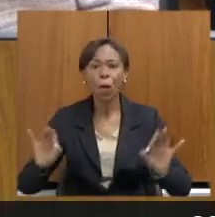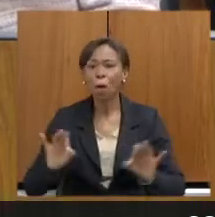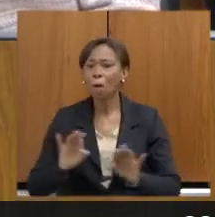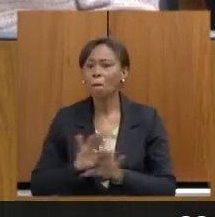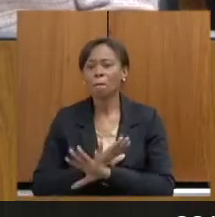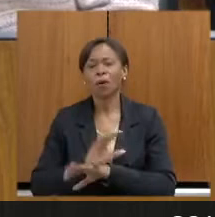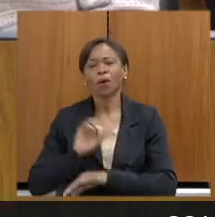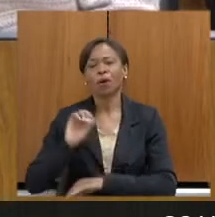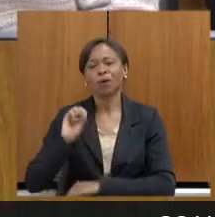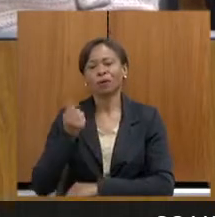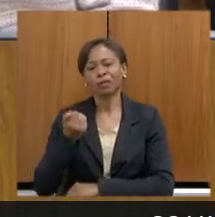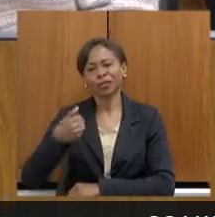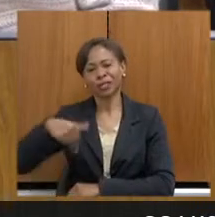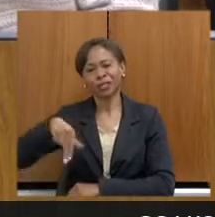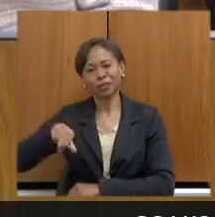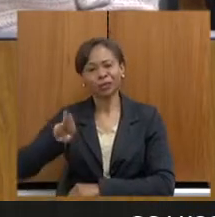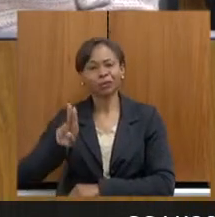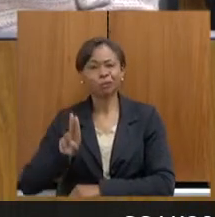o